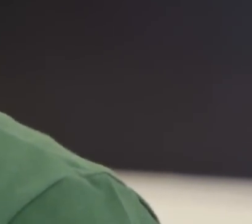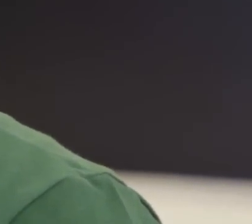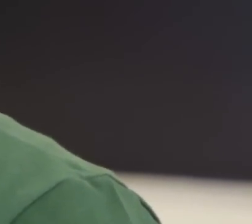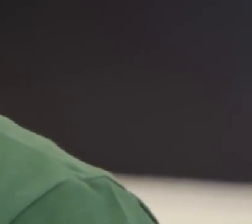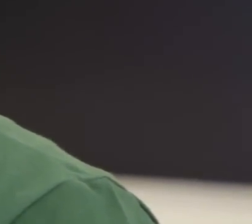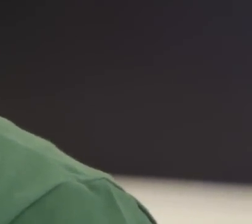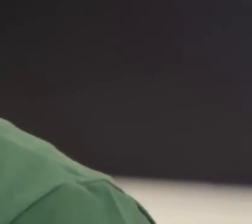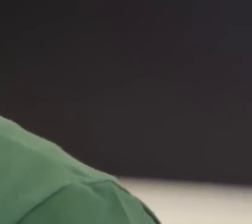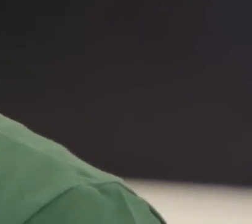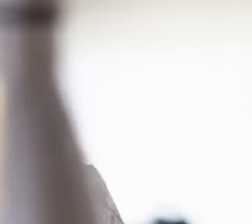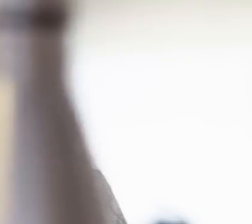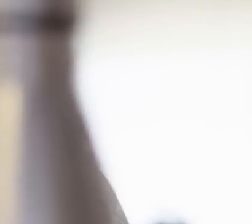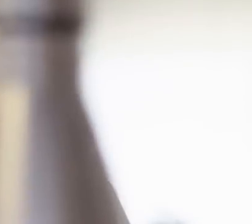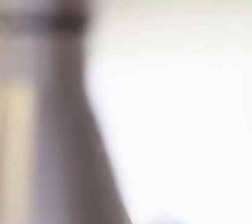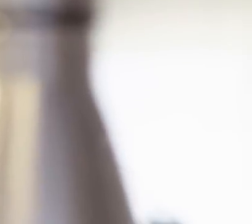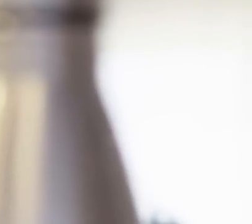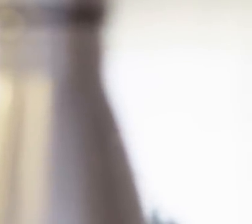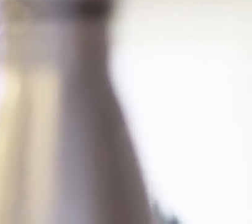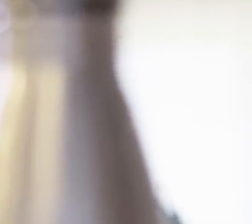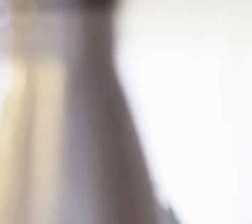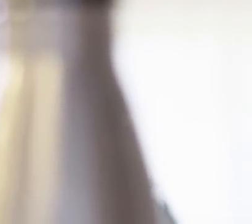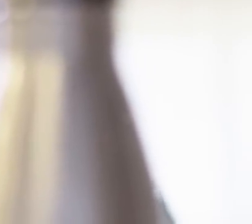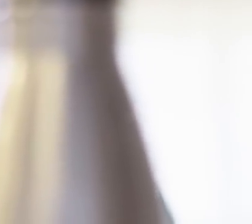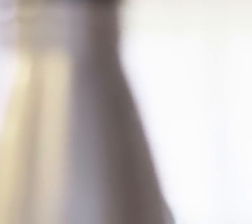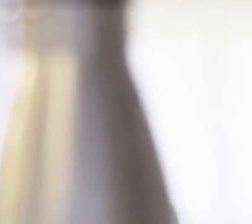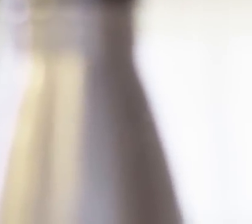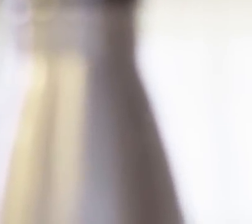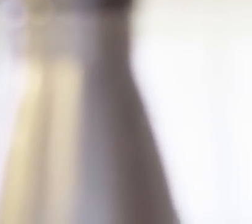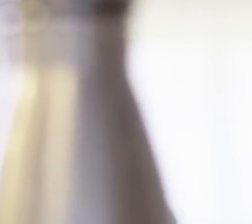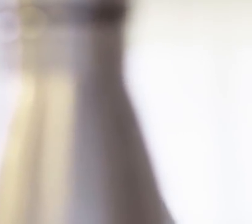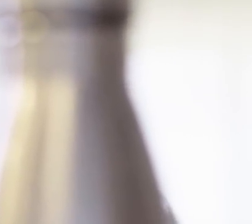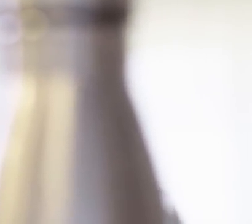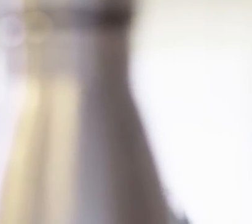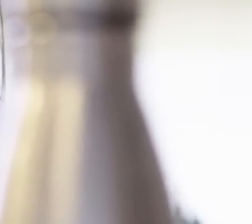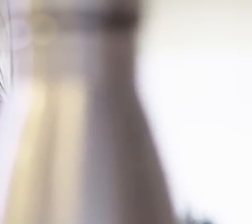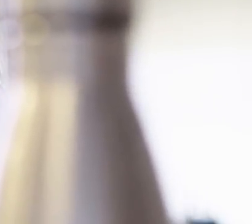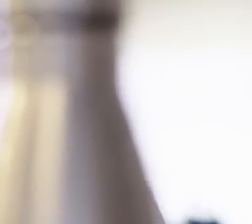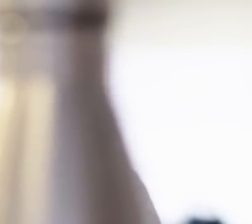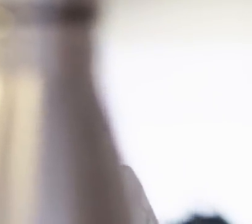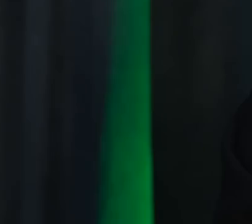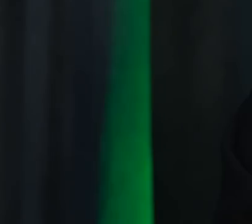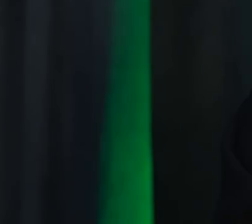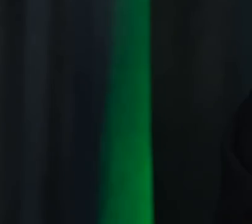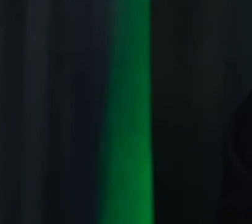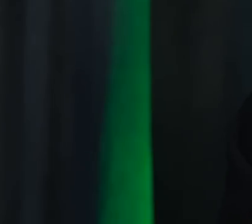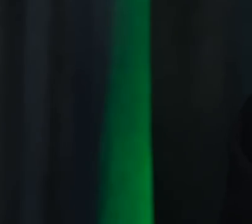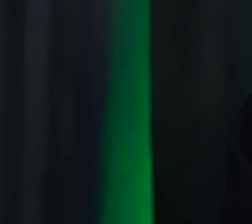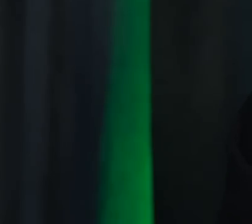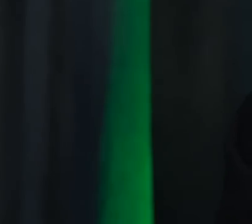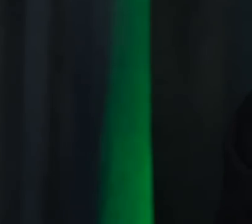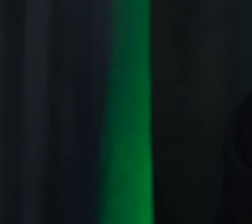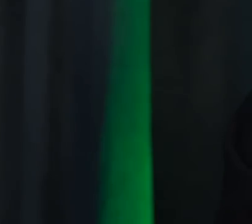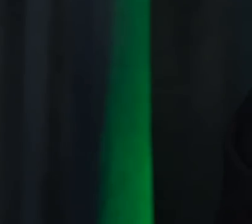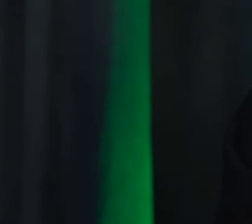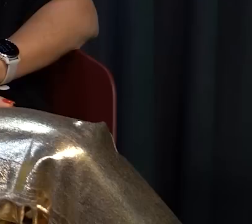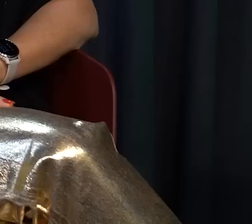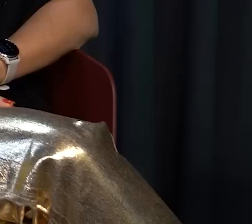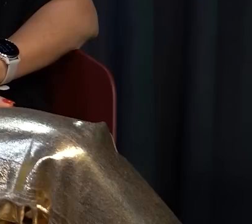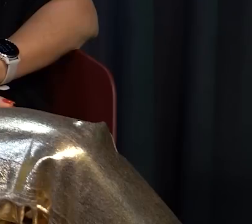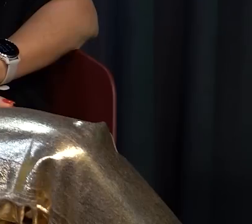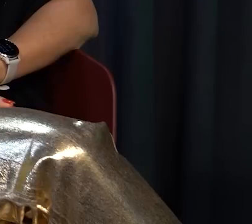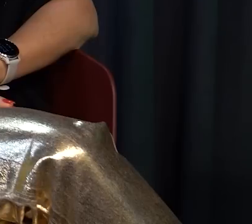e não deixa a família para fora quando você entra no trabalho é uma combinação de coisas que que é a felicidade corporativa